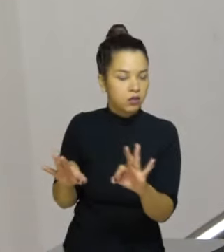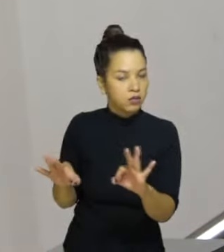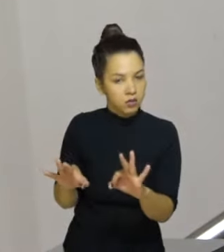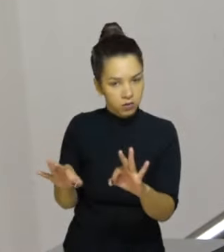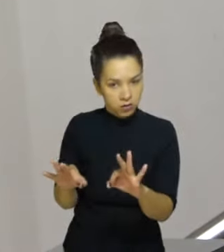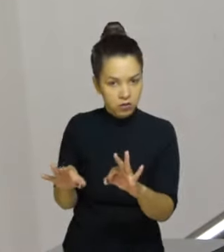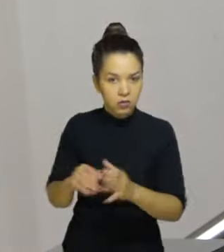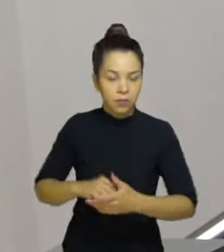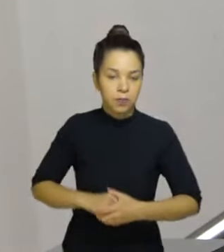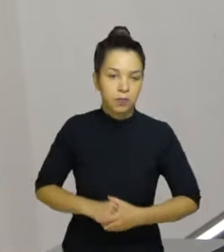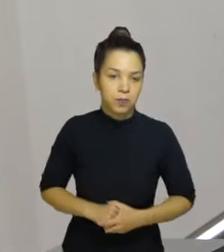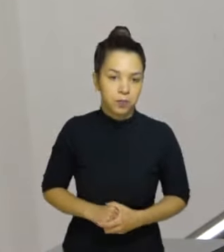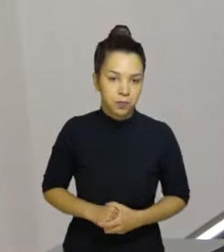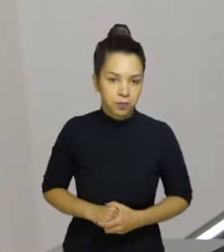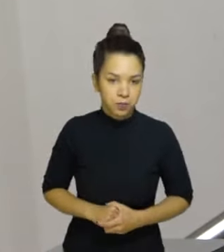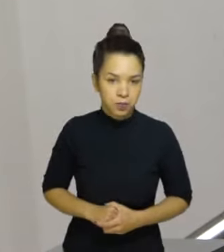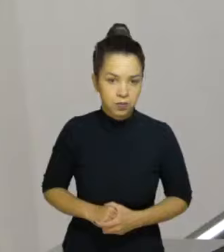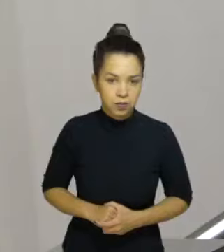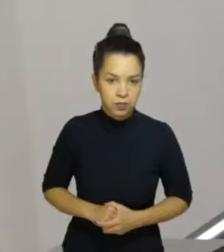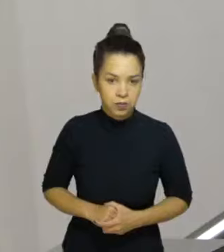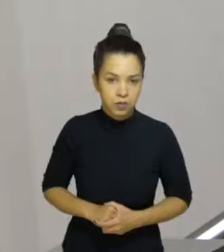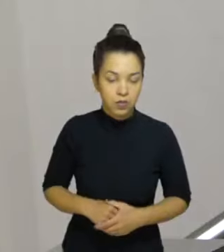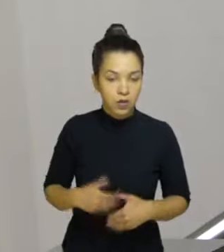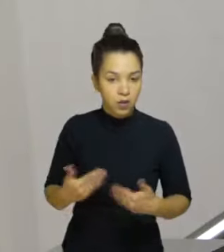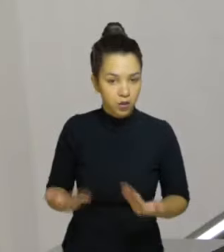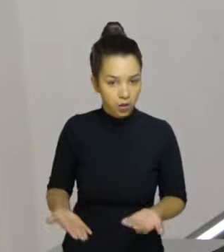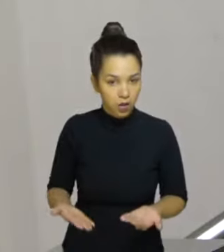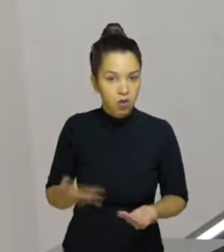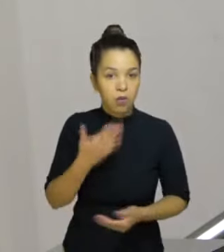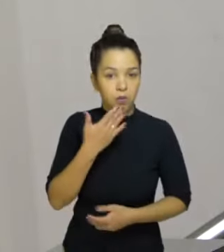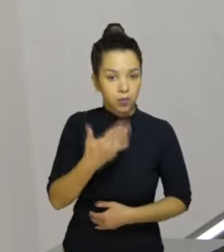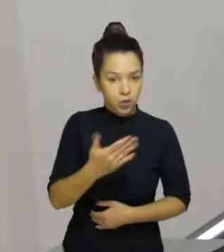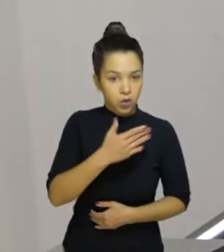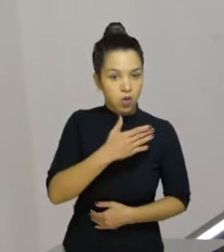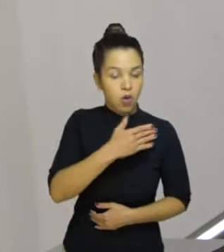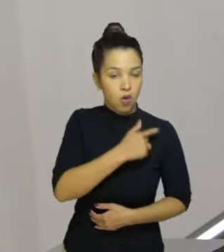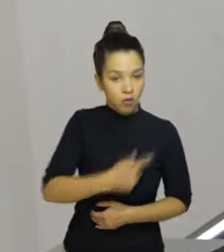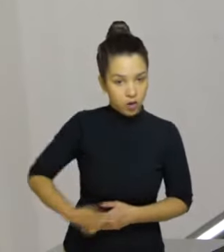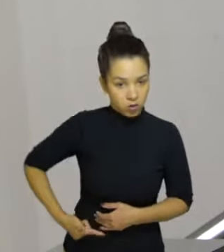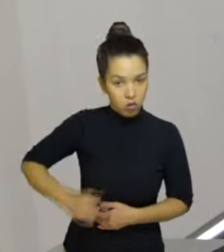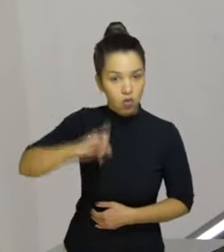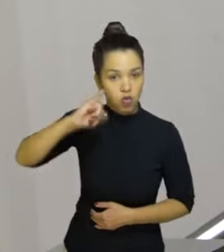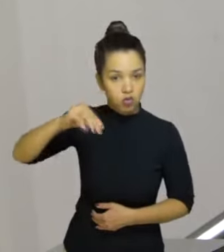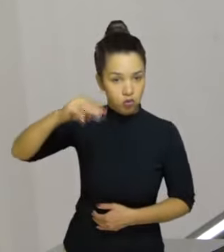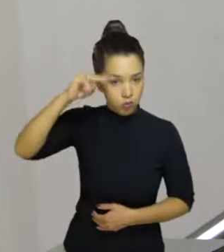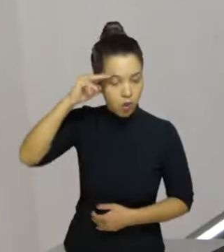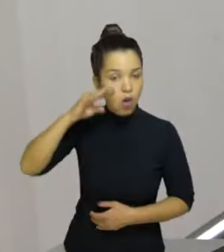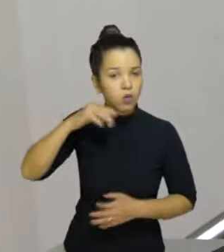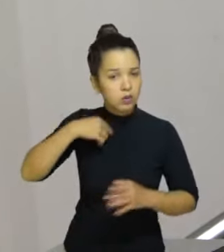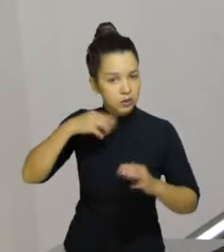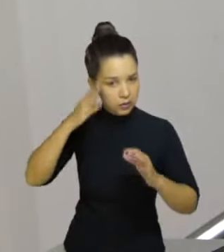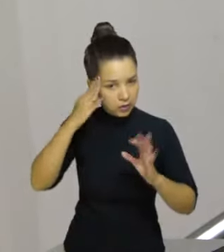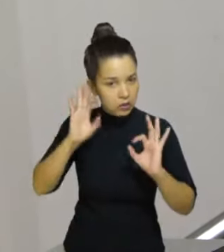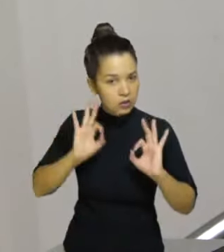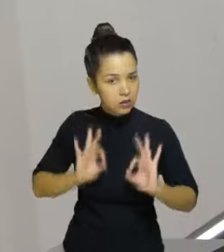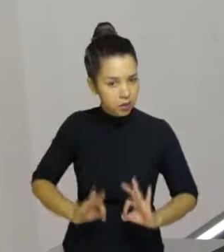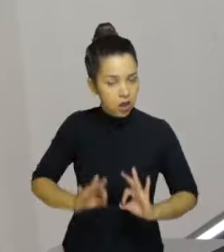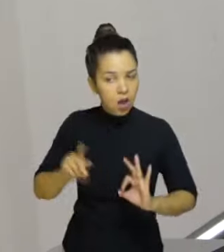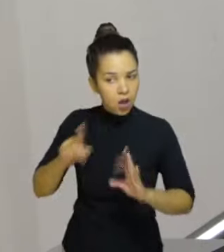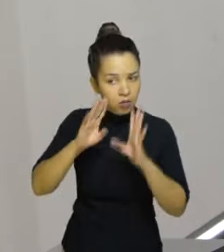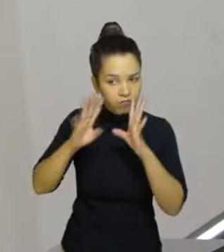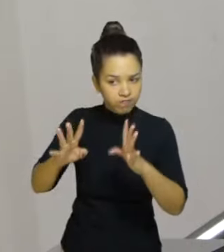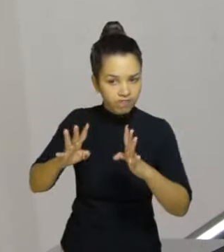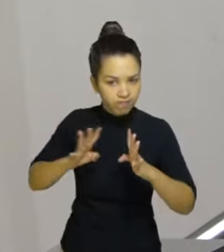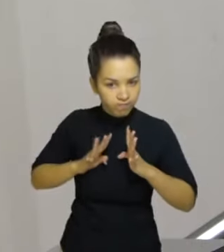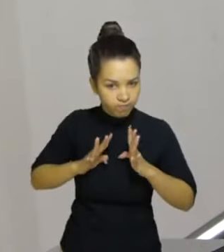militares ou polícia civil. Então, apelo ao governador Jorginho Melo, que eu tenho certeza que vai nos ouvir, esforço para a